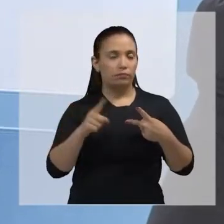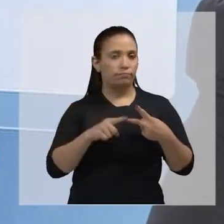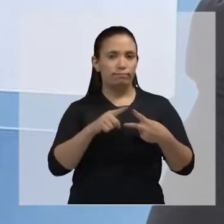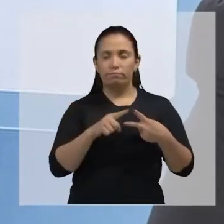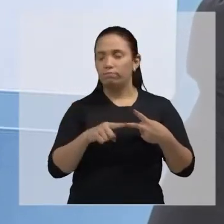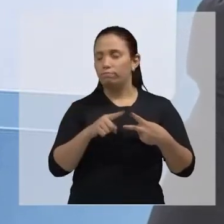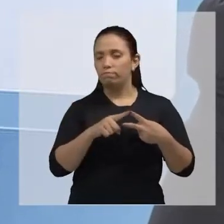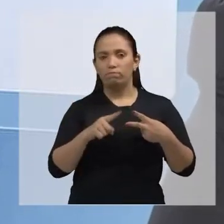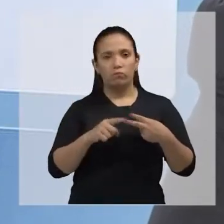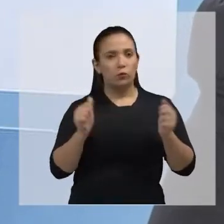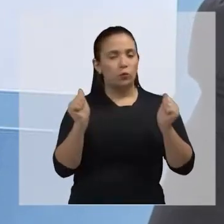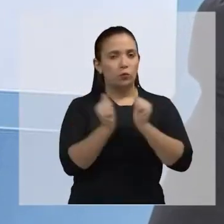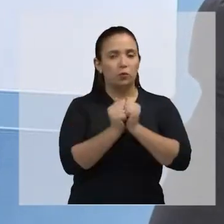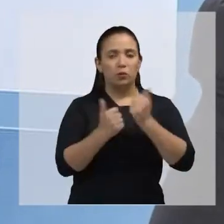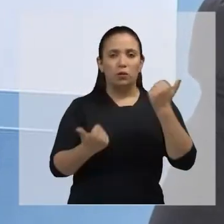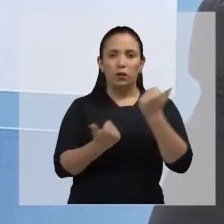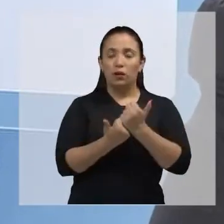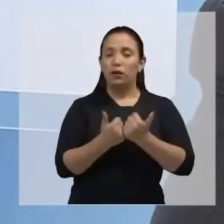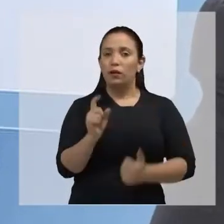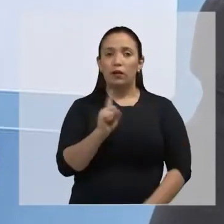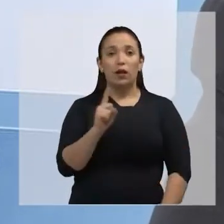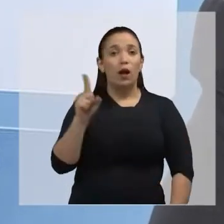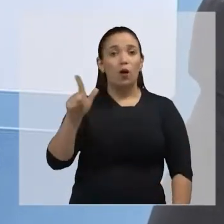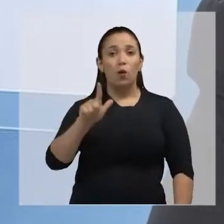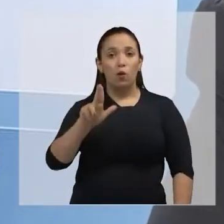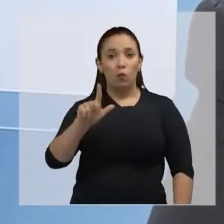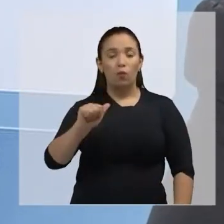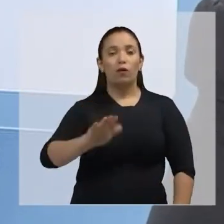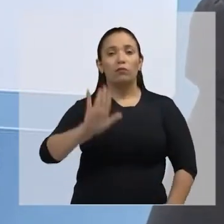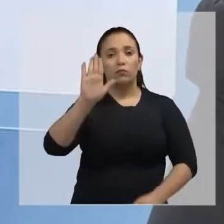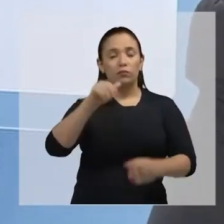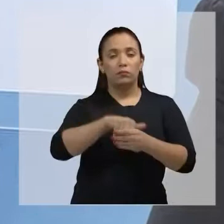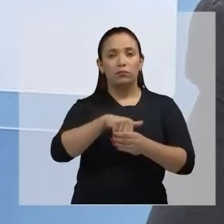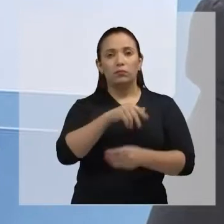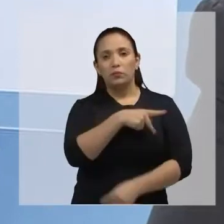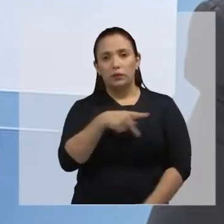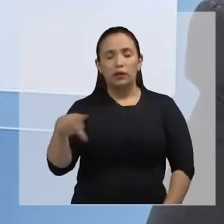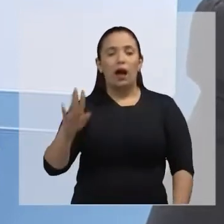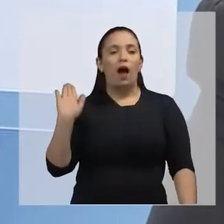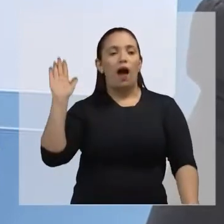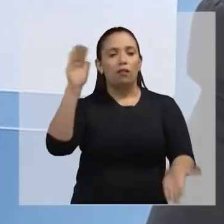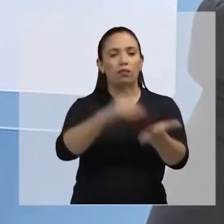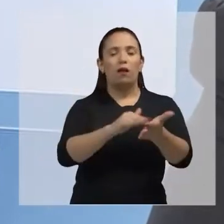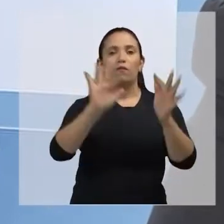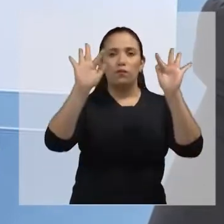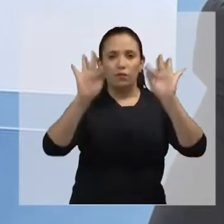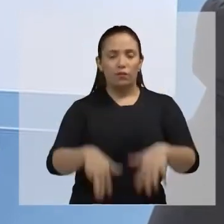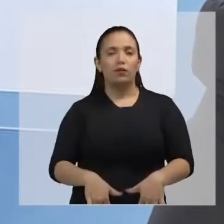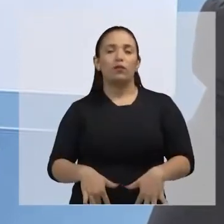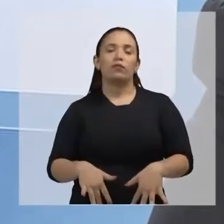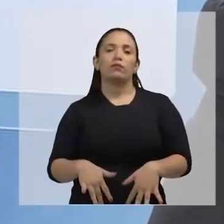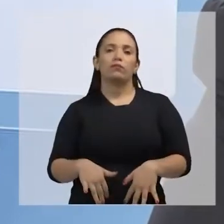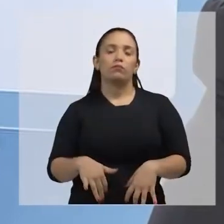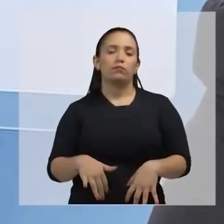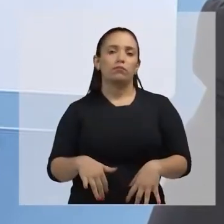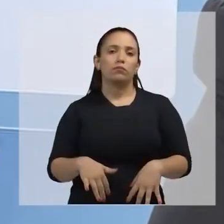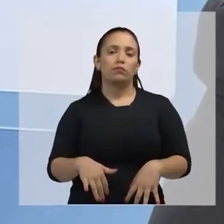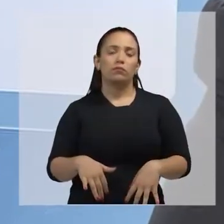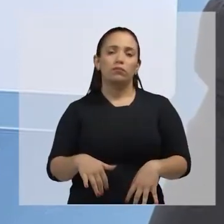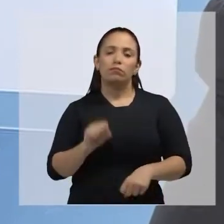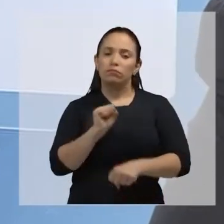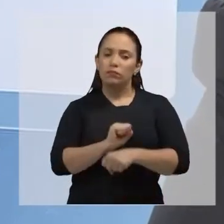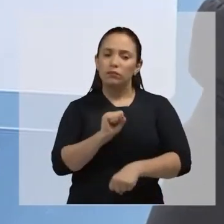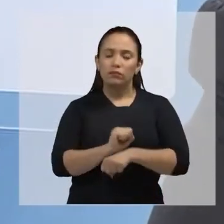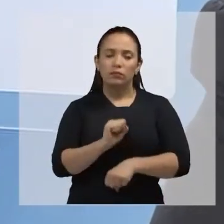haverá. Candidato chama-se Lula até o fim. Aconteça o que acontecer no próximo, na